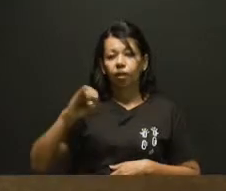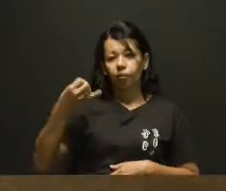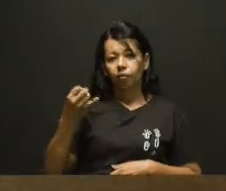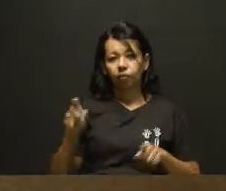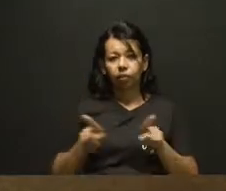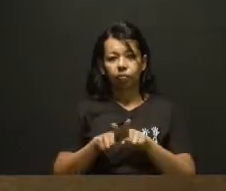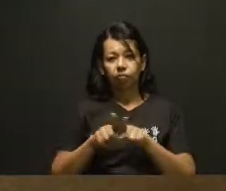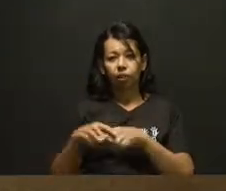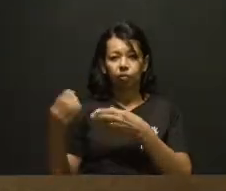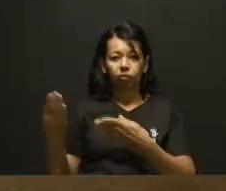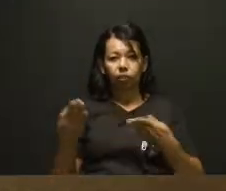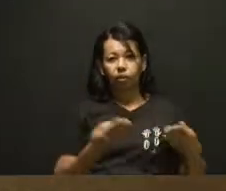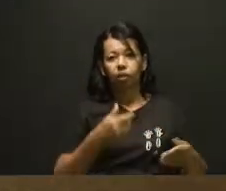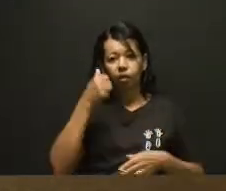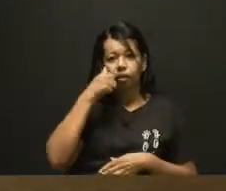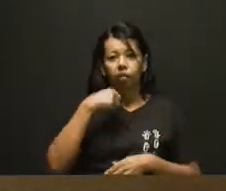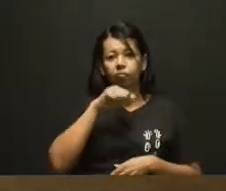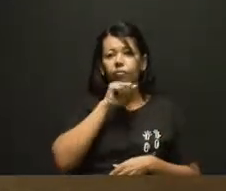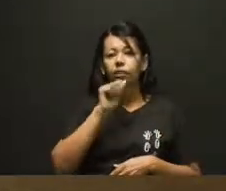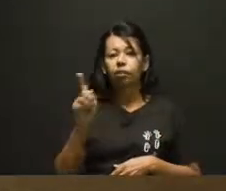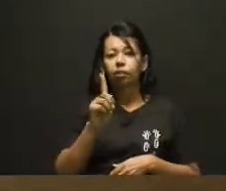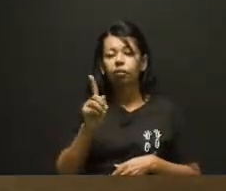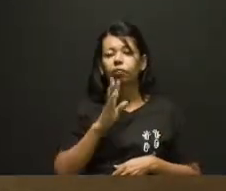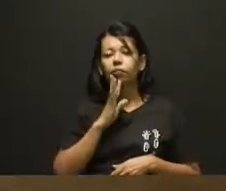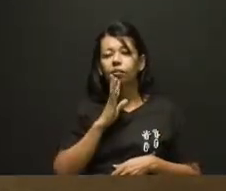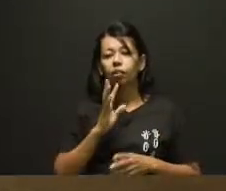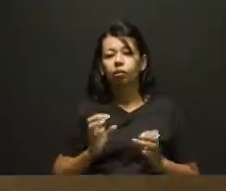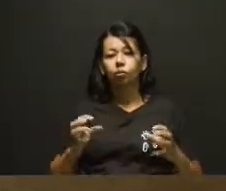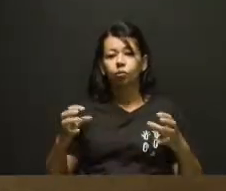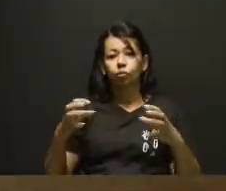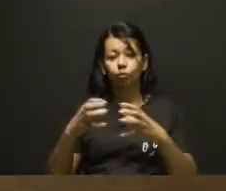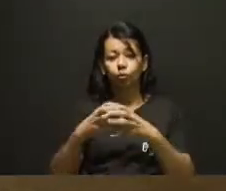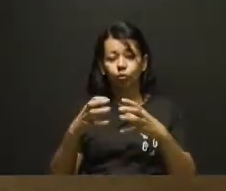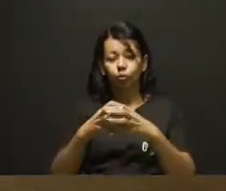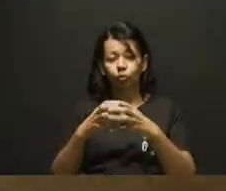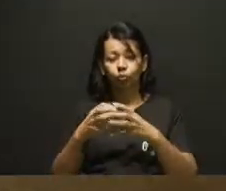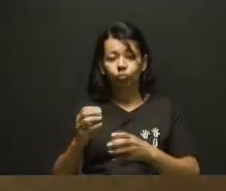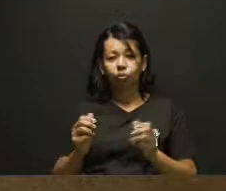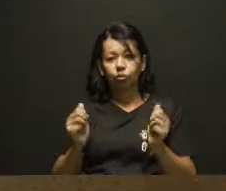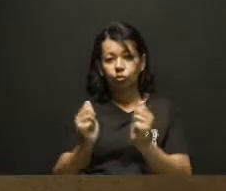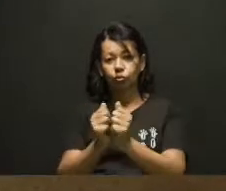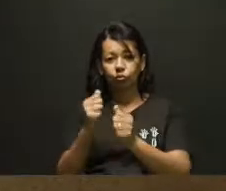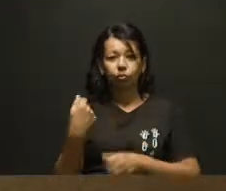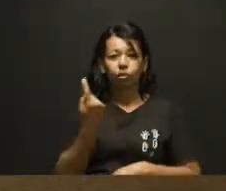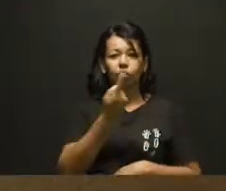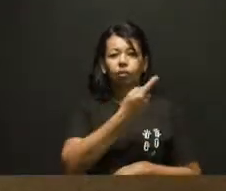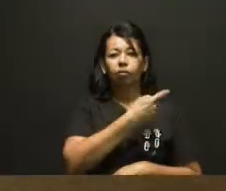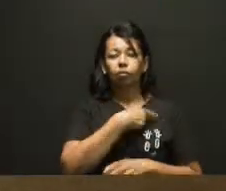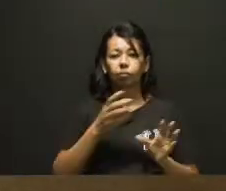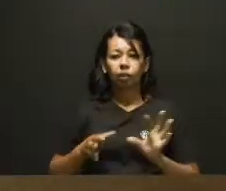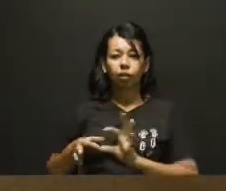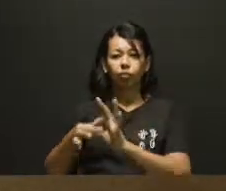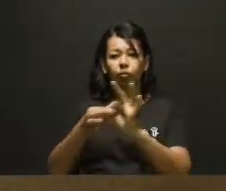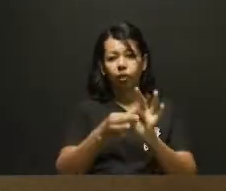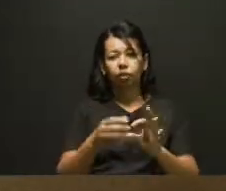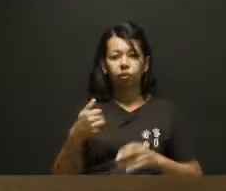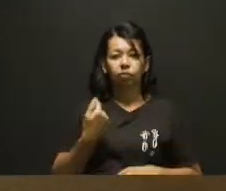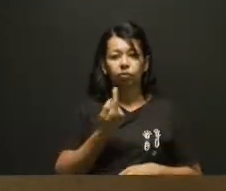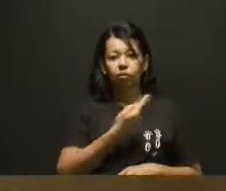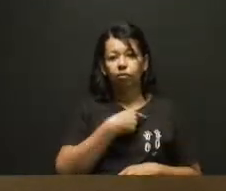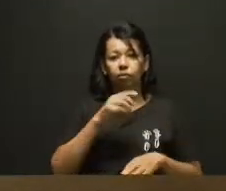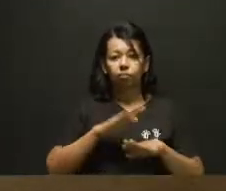convidando as mães que não conhece nosso grupo e se junte a nós reunidas a gente somos mais